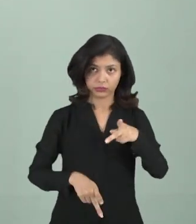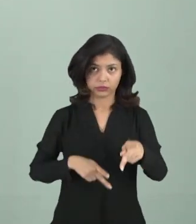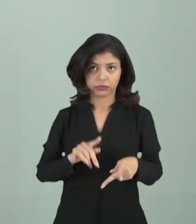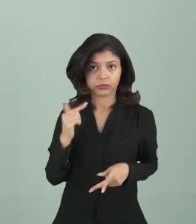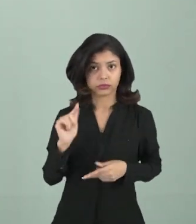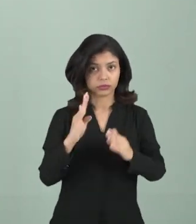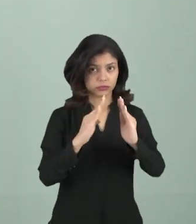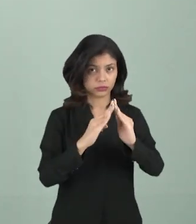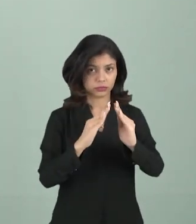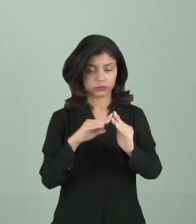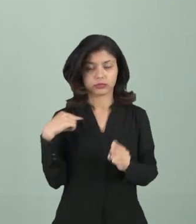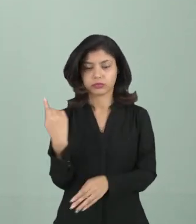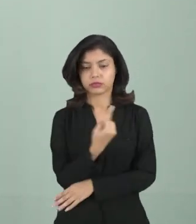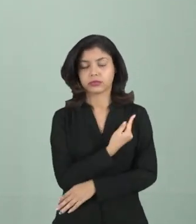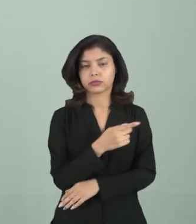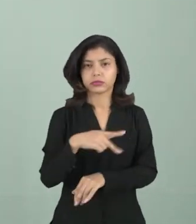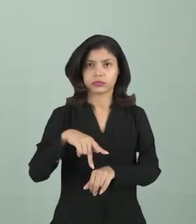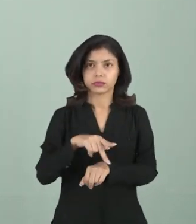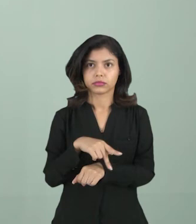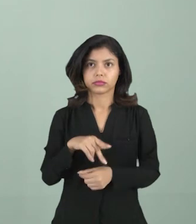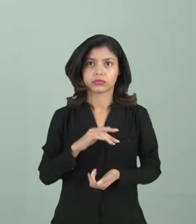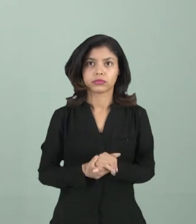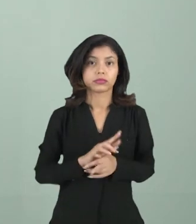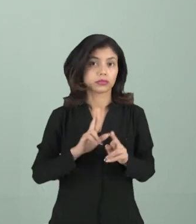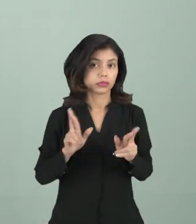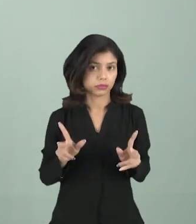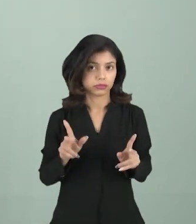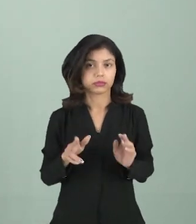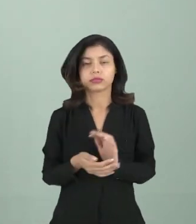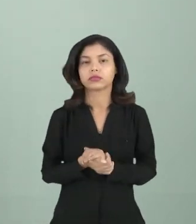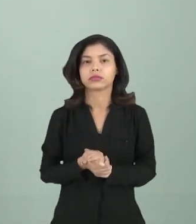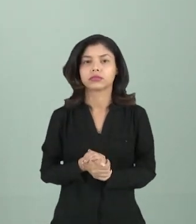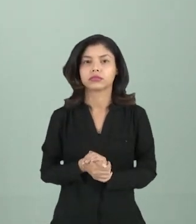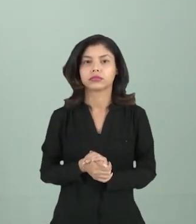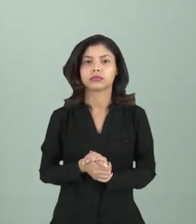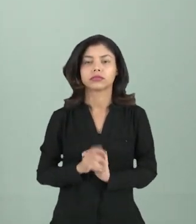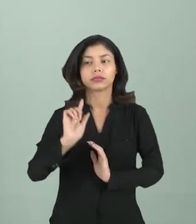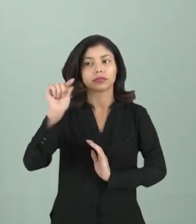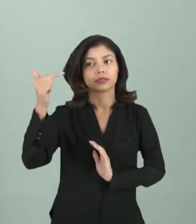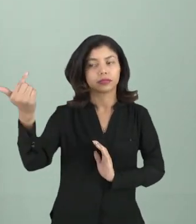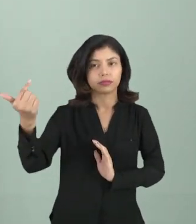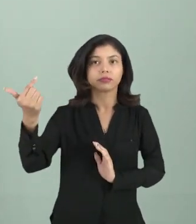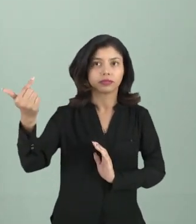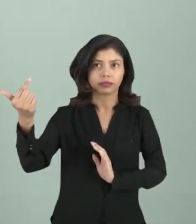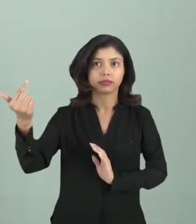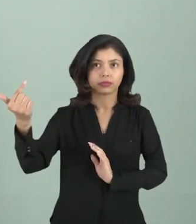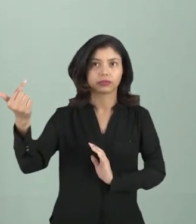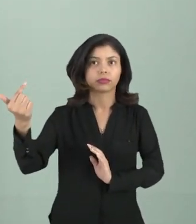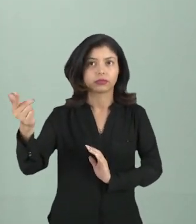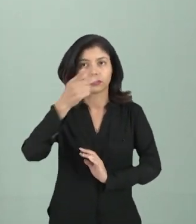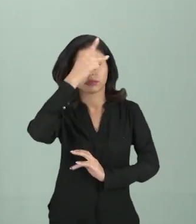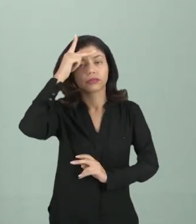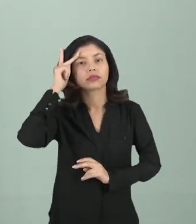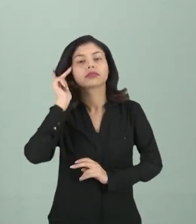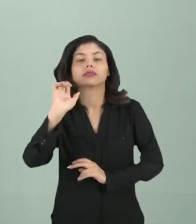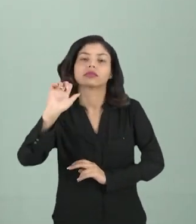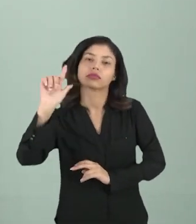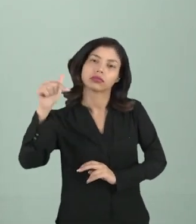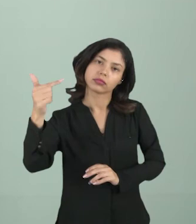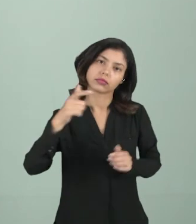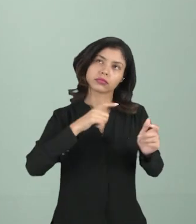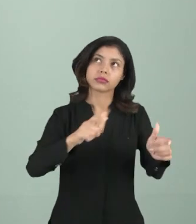sem teto no nosso país é diferente das demandas evidenciadas por pessoas que estão em